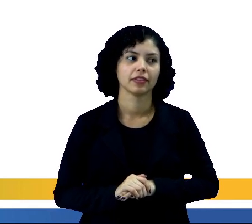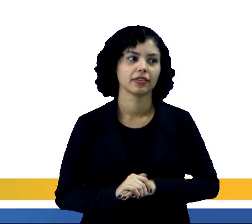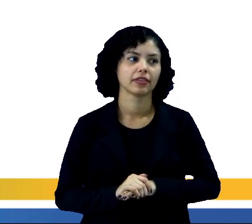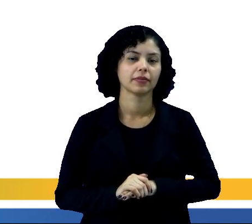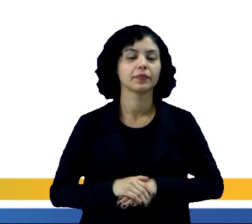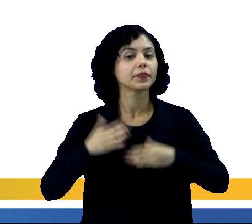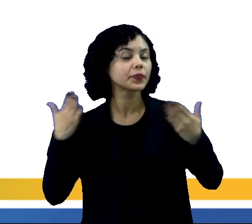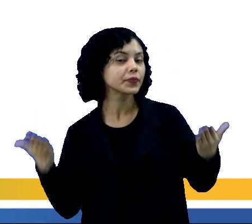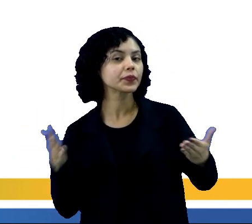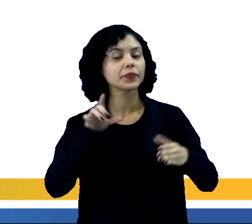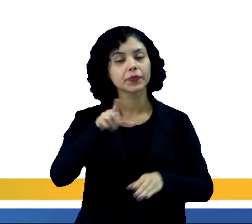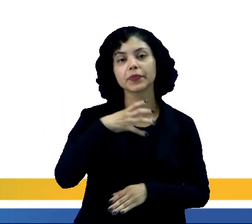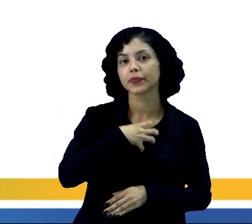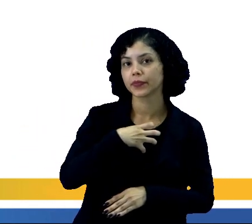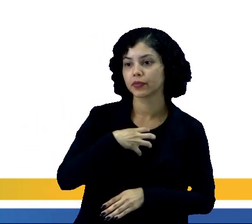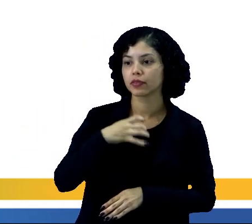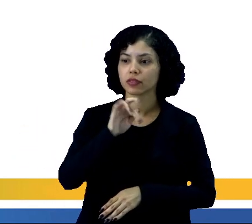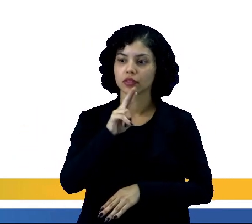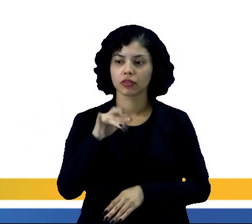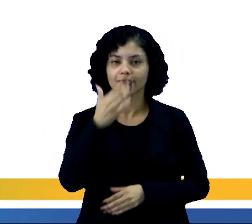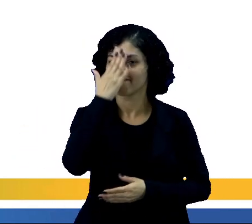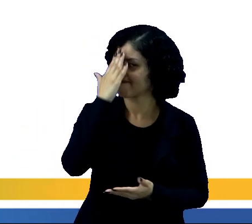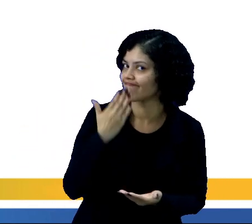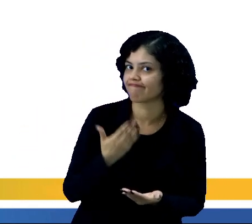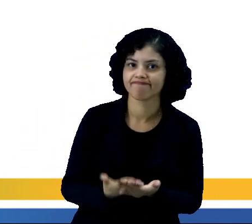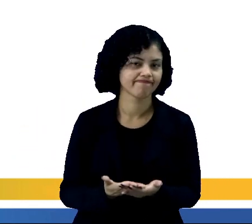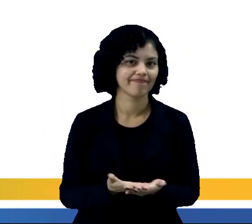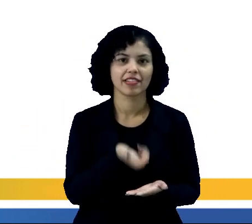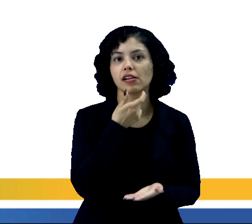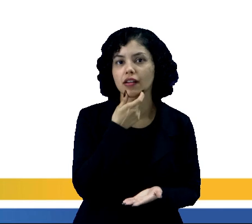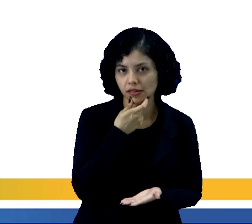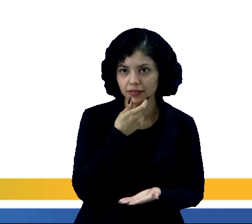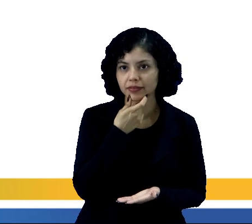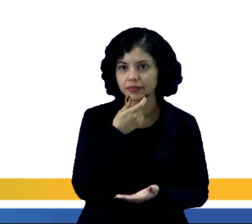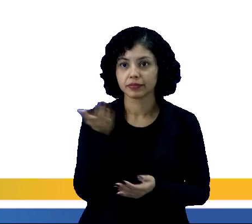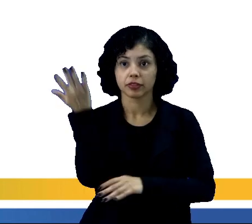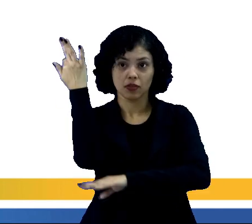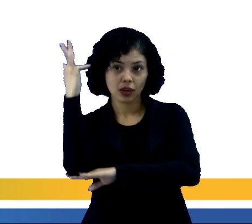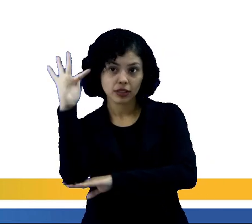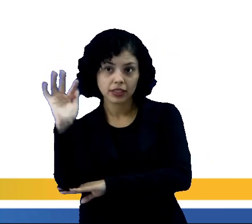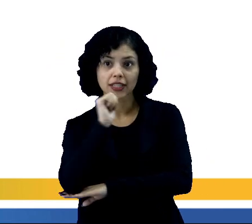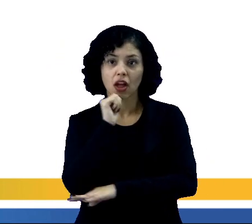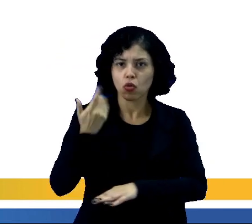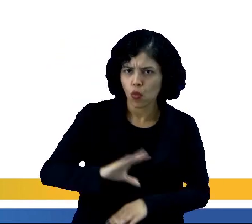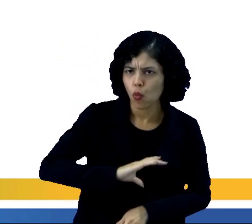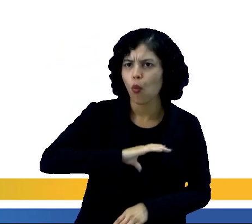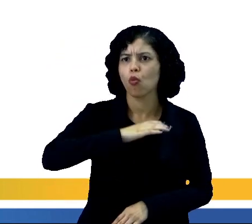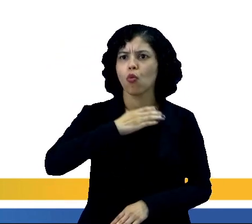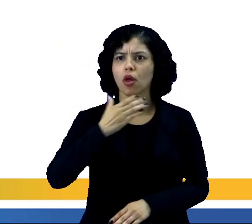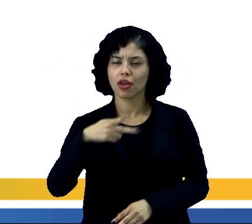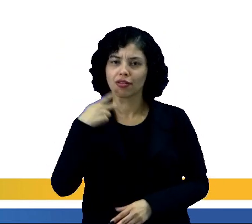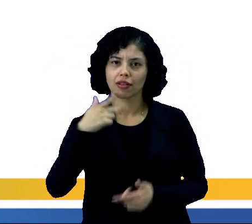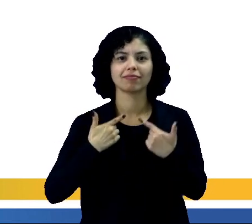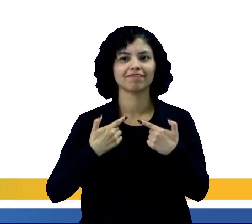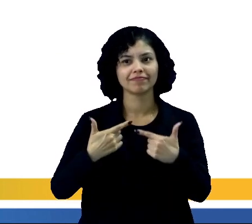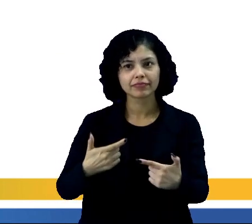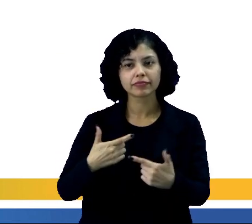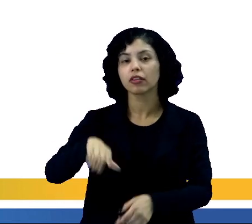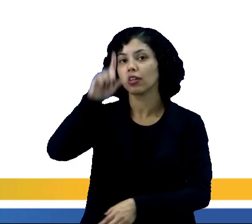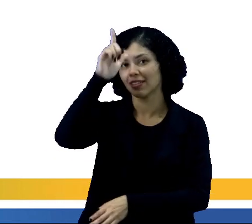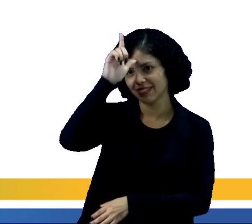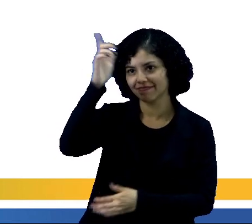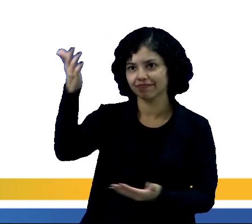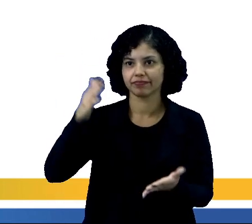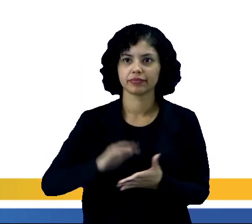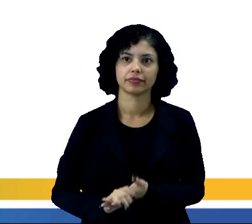E aí, naquele momento, o Hitler não acreditava que os ingleses e os franceses teriam coragem de declarar guerra, aos